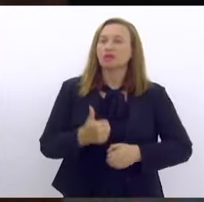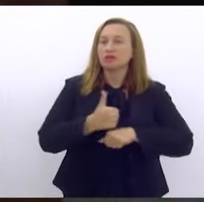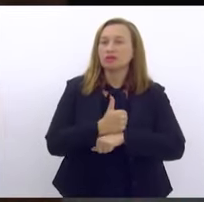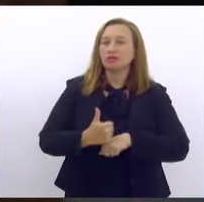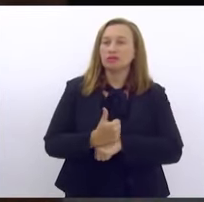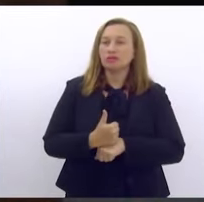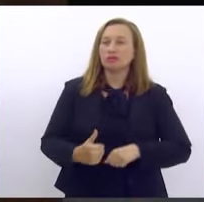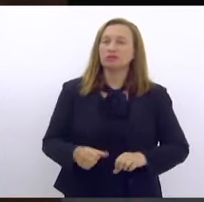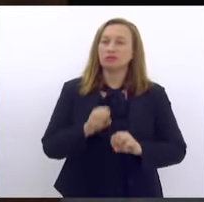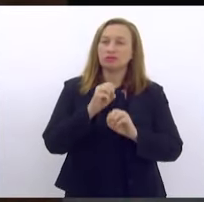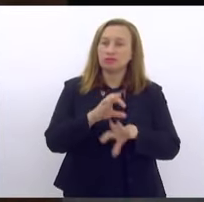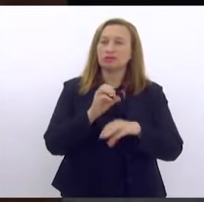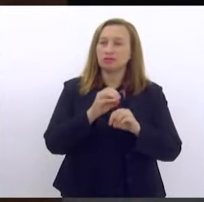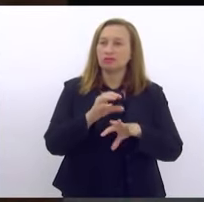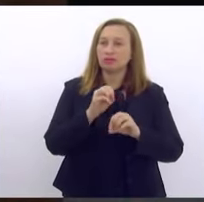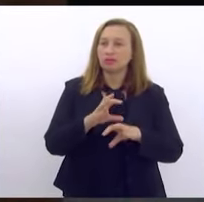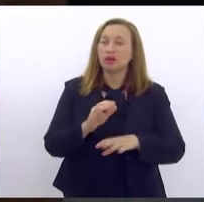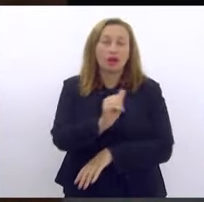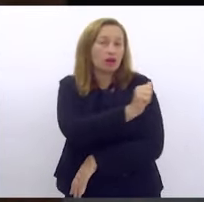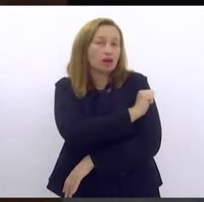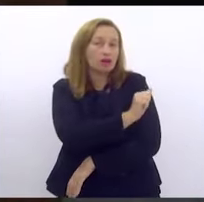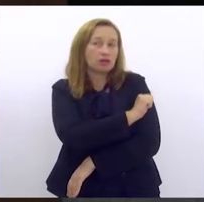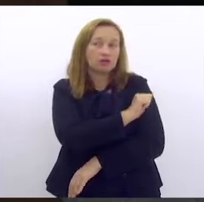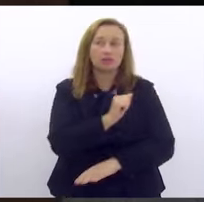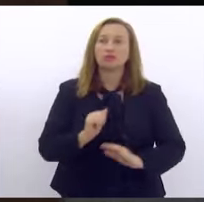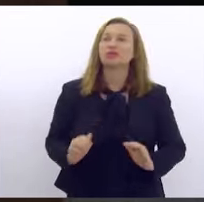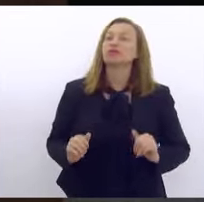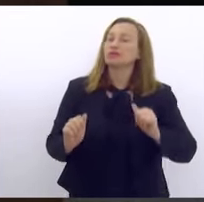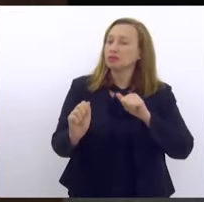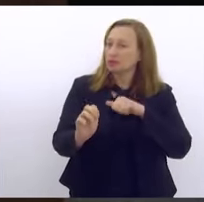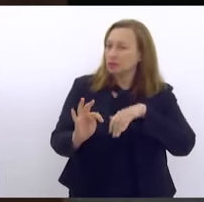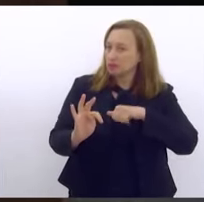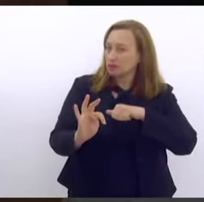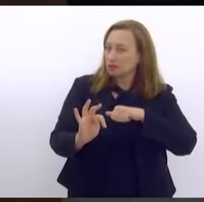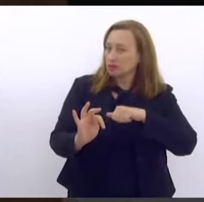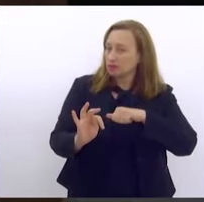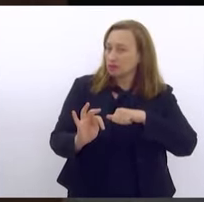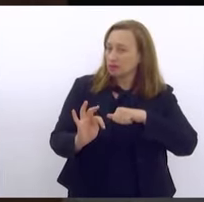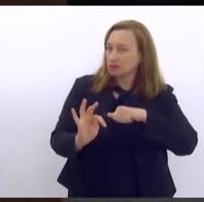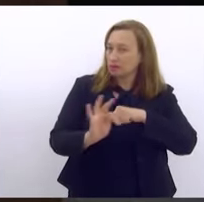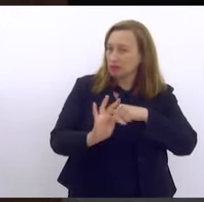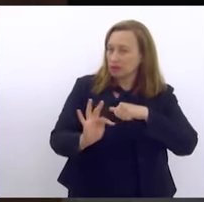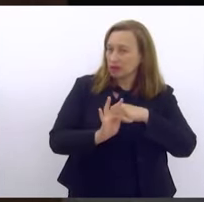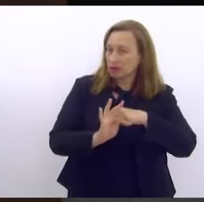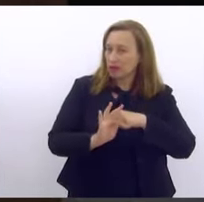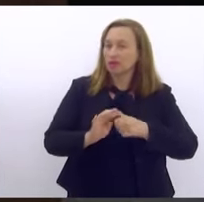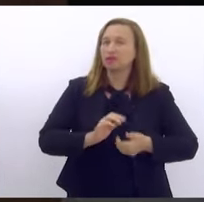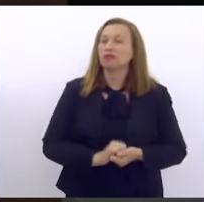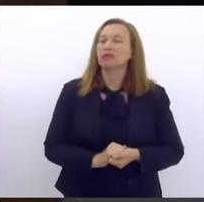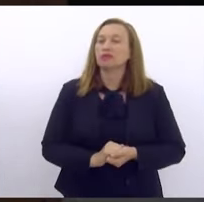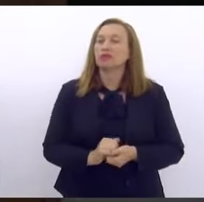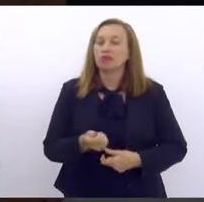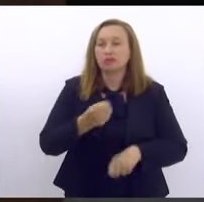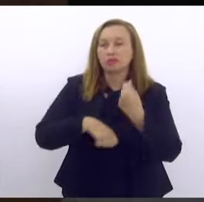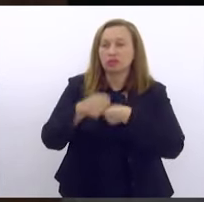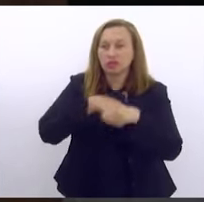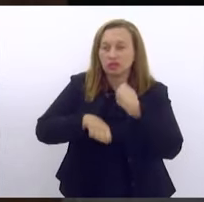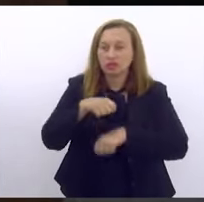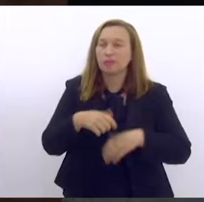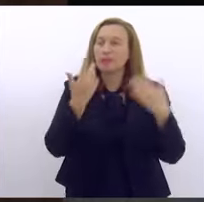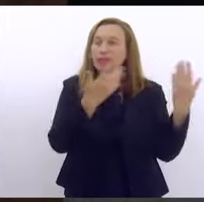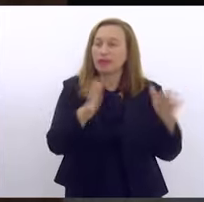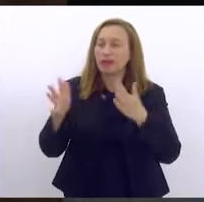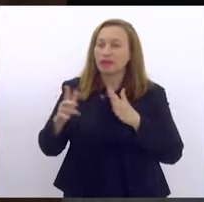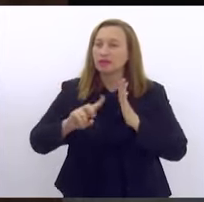da educação, docentes, técnico-administrativos, as pessoas que fazem o chão da escola acontecer. Mais uma vez, parabéns